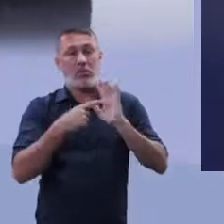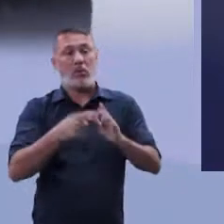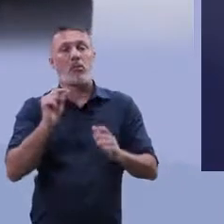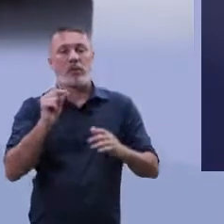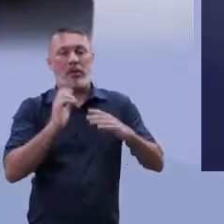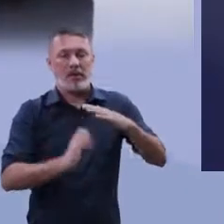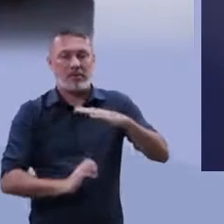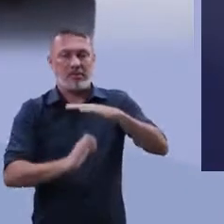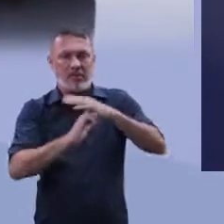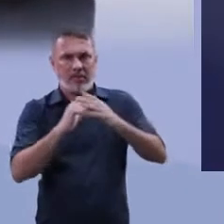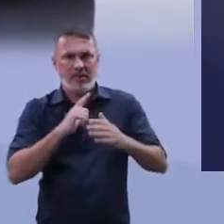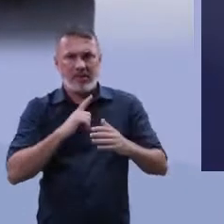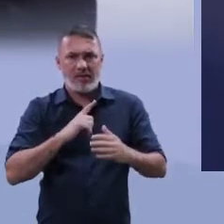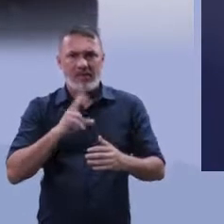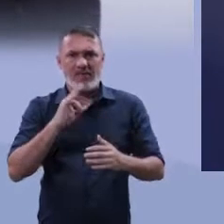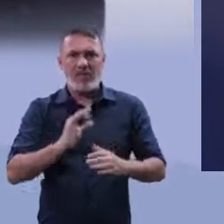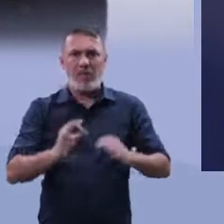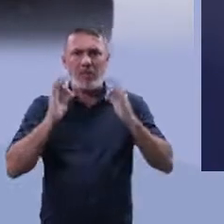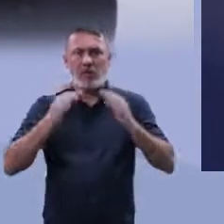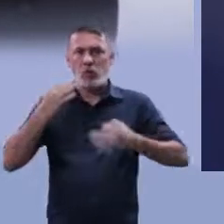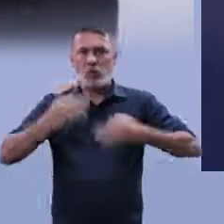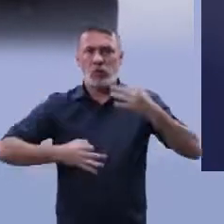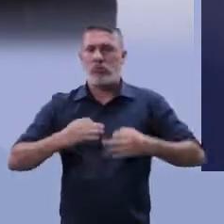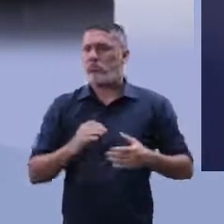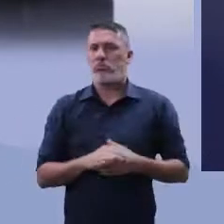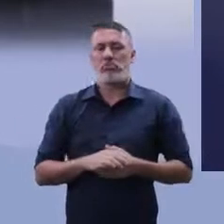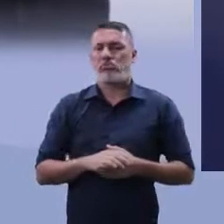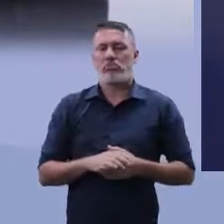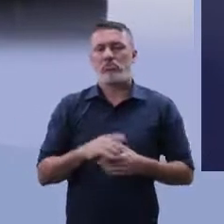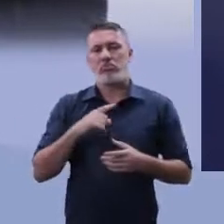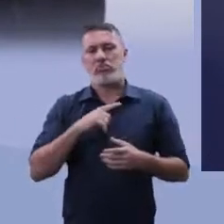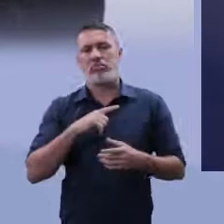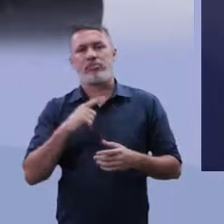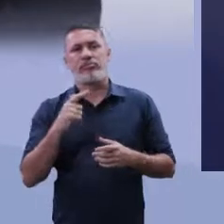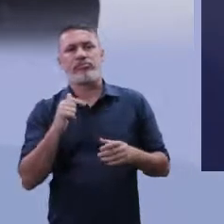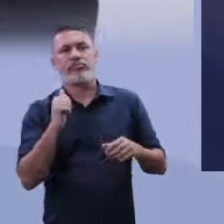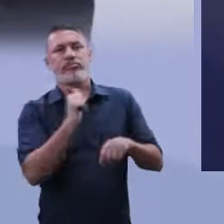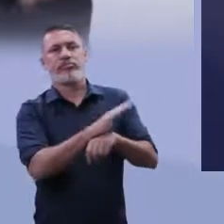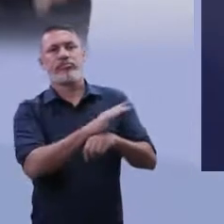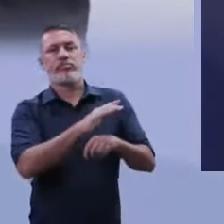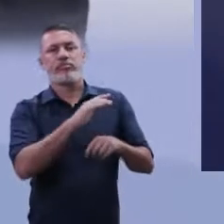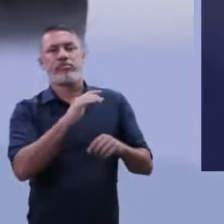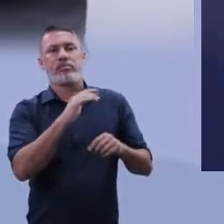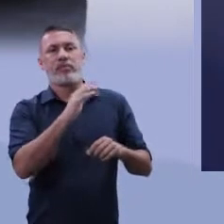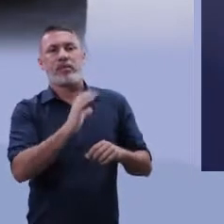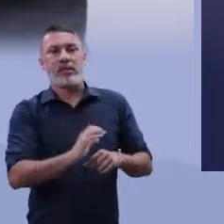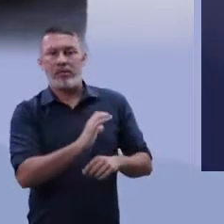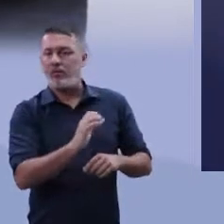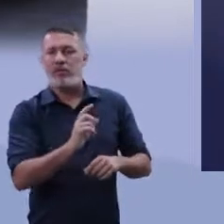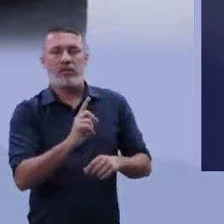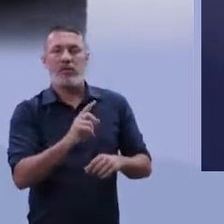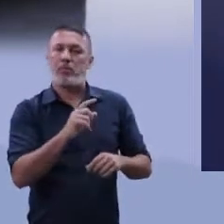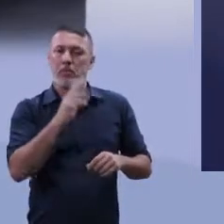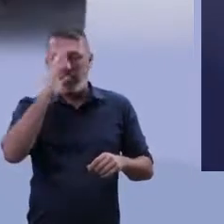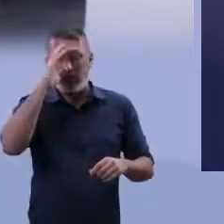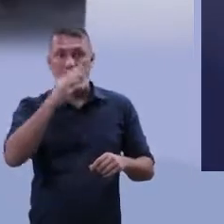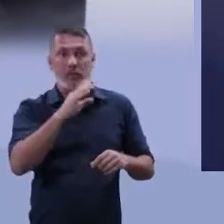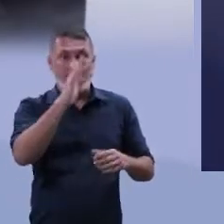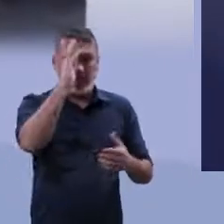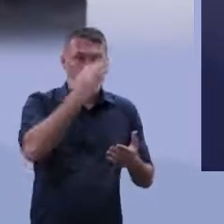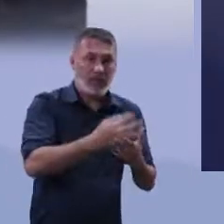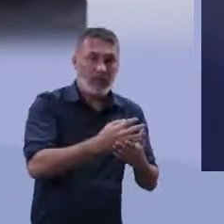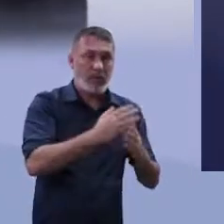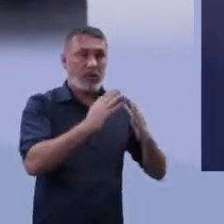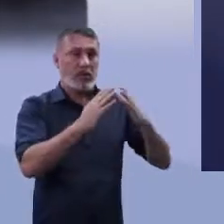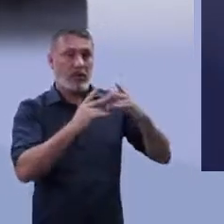da impossibilidade do Estado chegar a uma autêntica justiça, se não se reger pelos princípios morais do cristianismo. Então, é a fé e